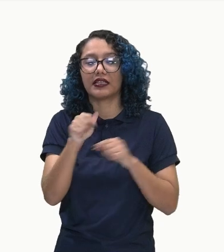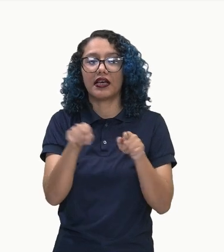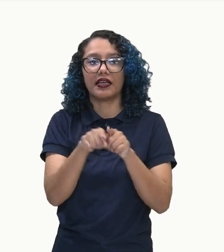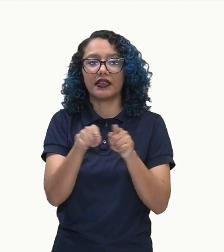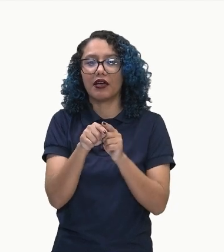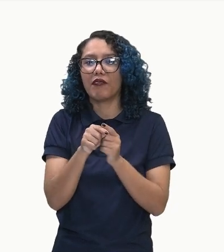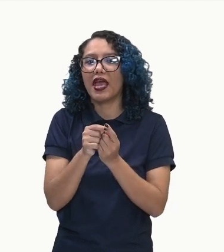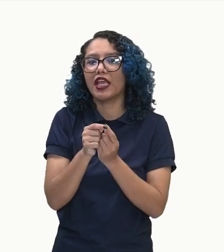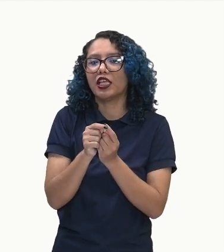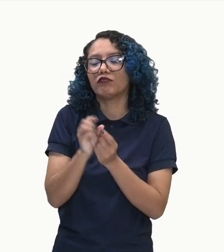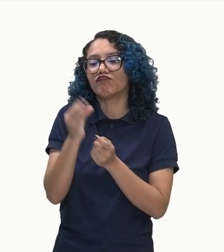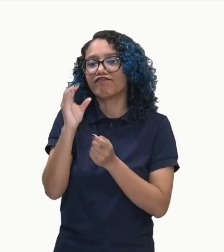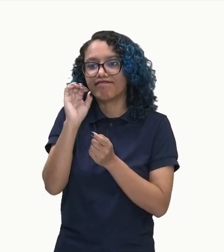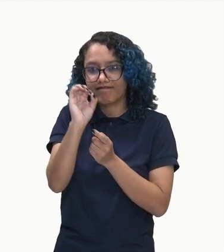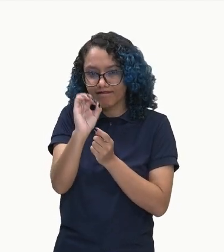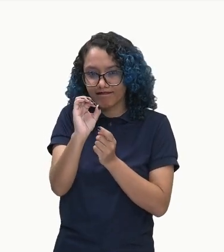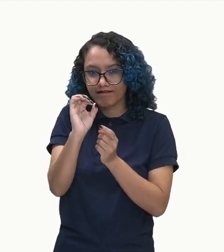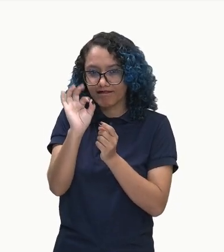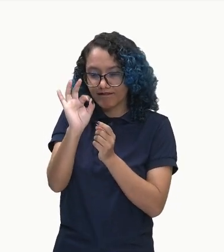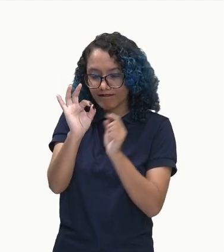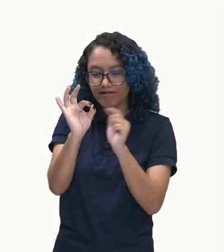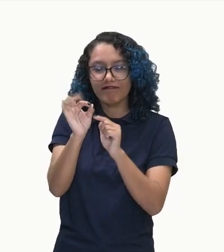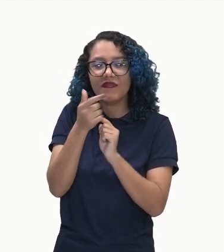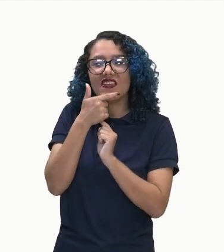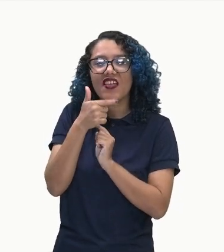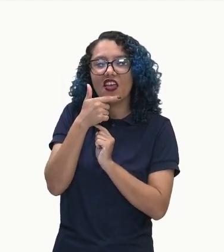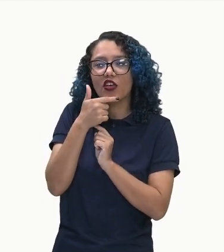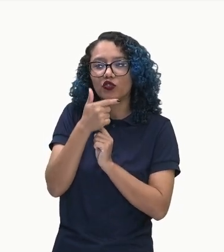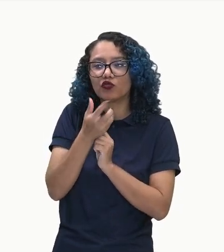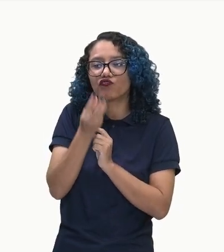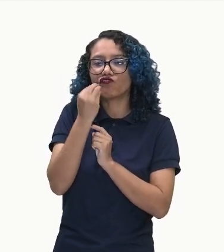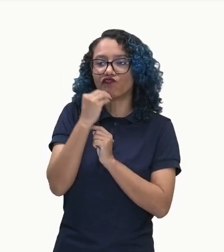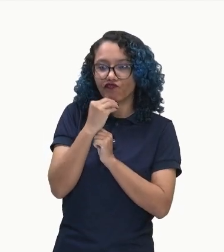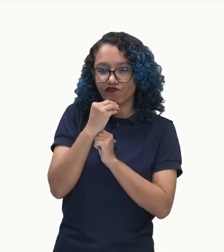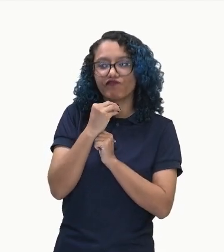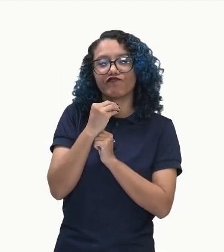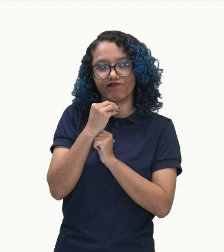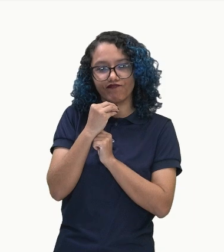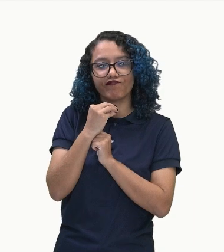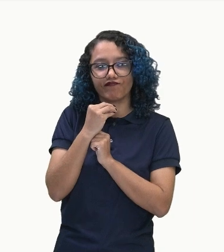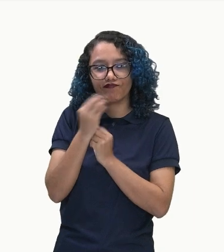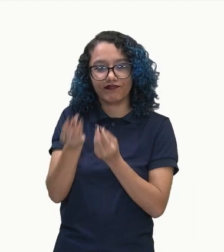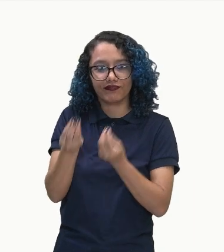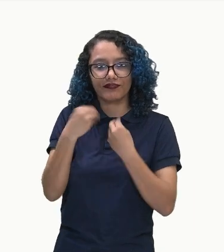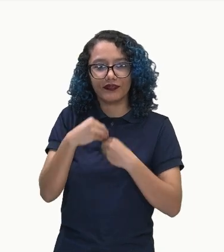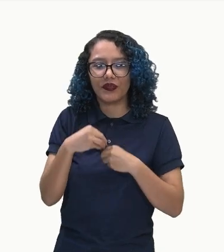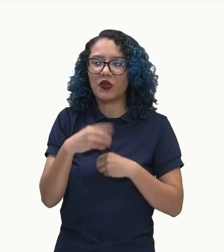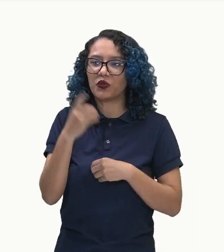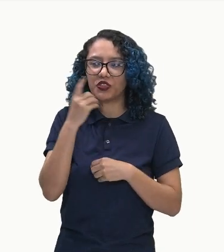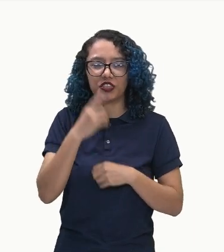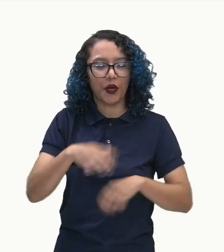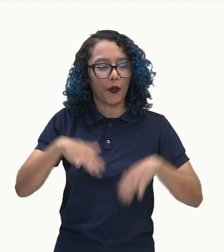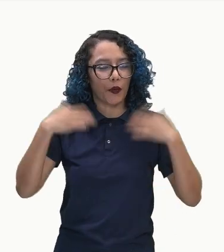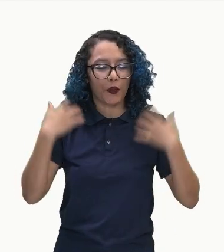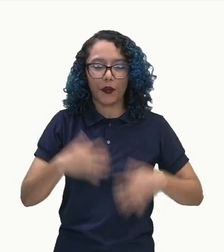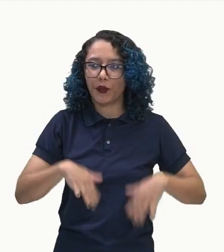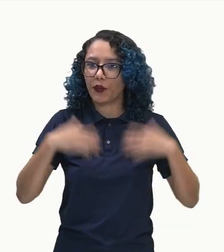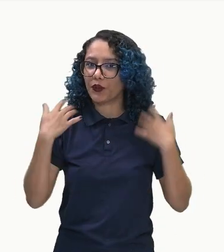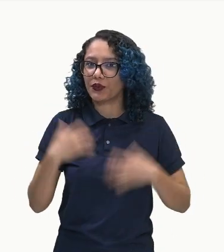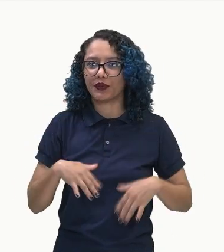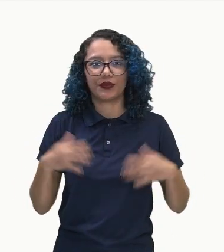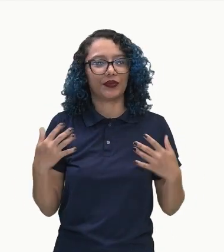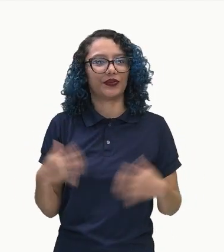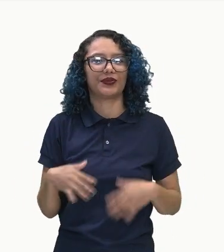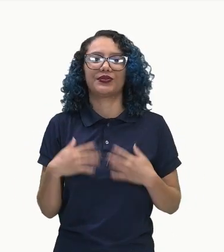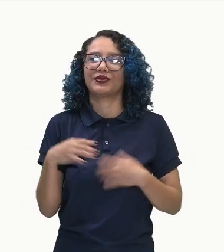cortesia. Dia massa. Dia massa. Foi massa esse dia, né? Esse dia foi